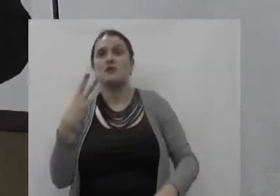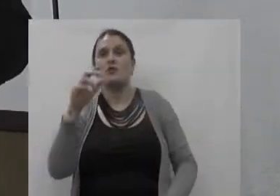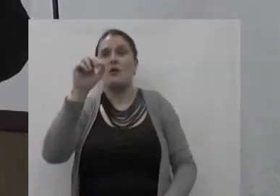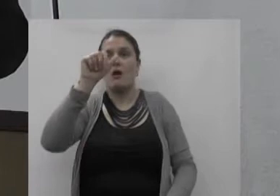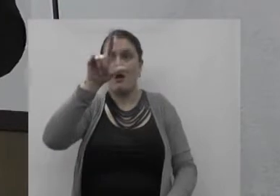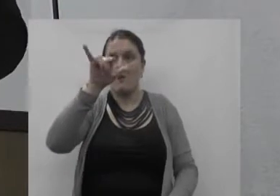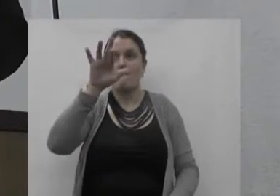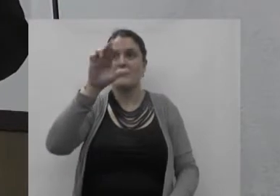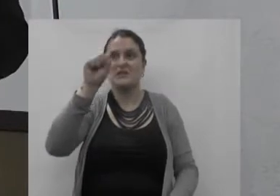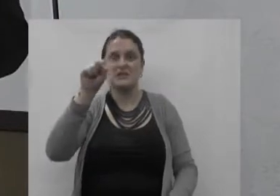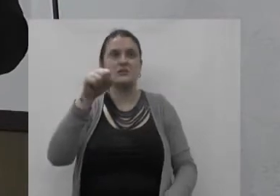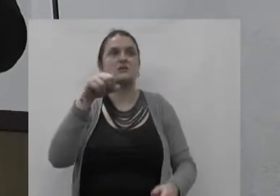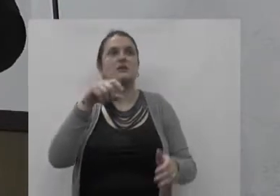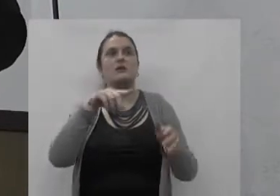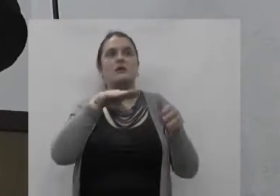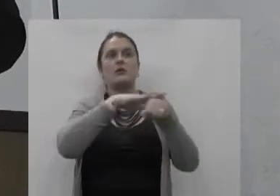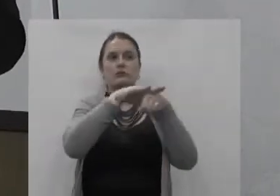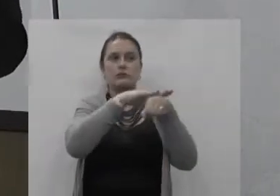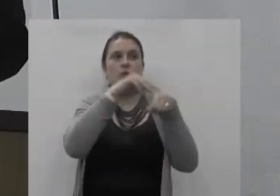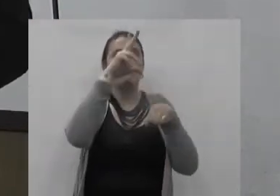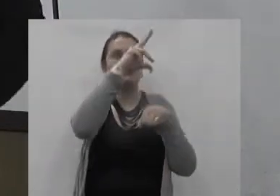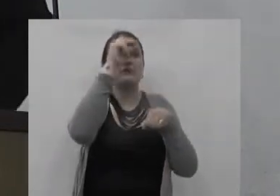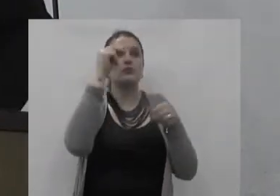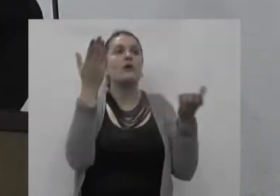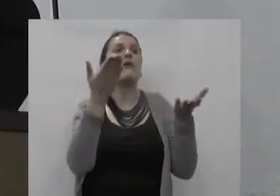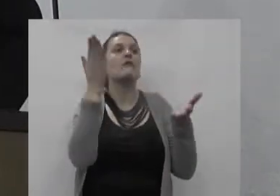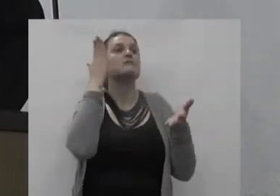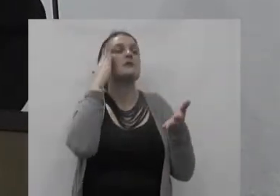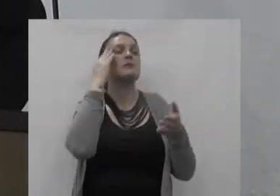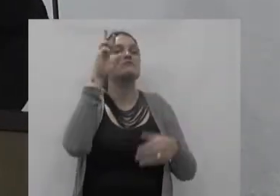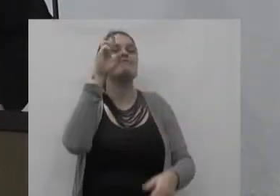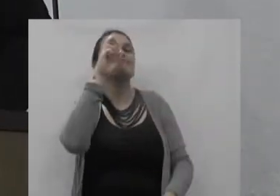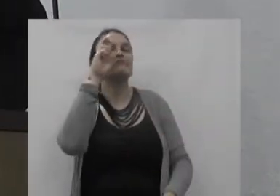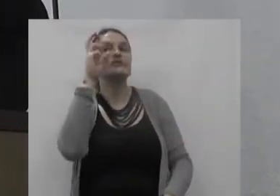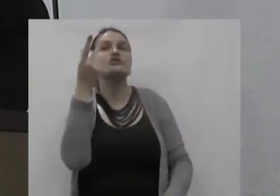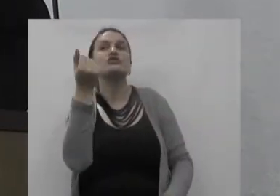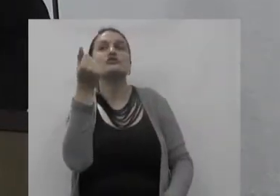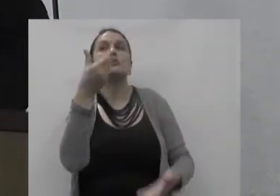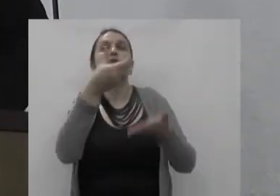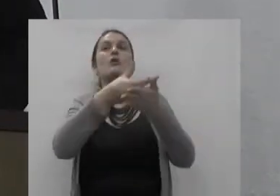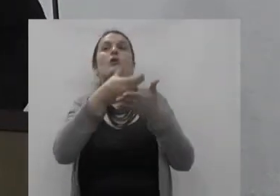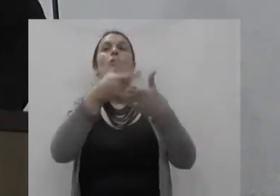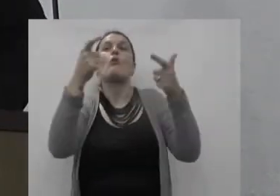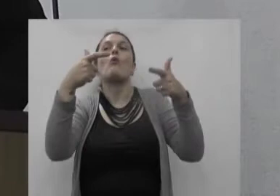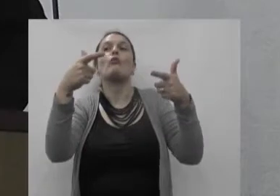acho um montante muito grande, importante, e nós precisamos